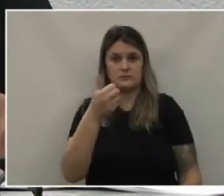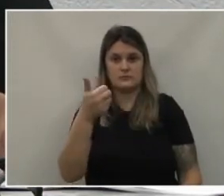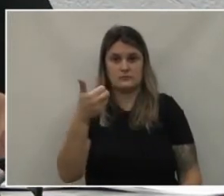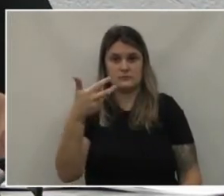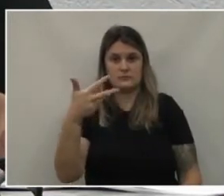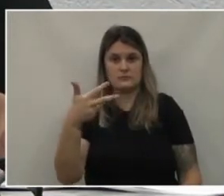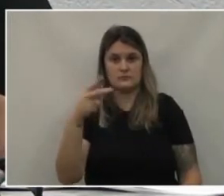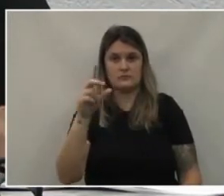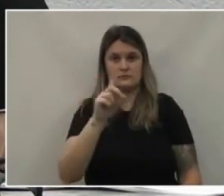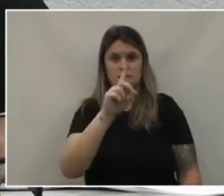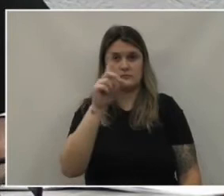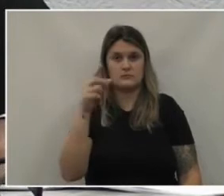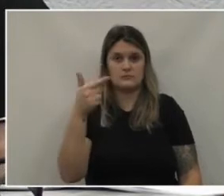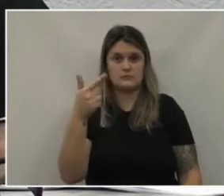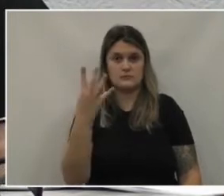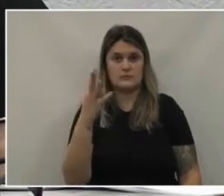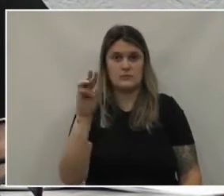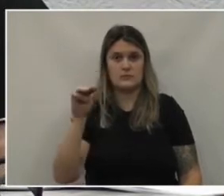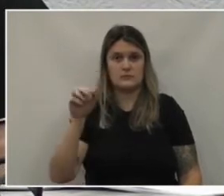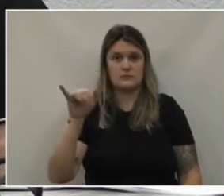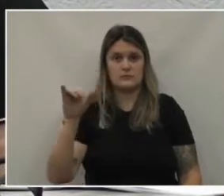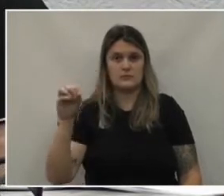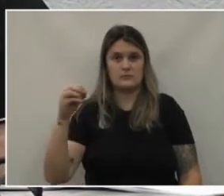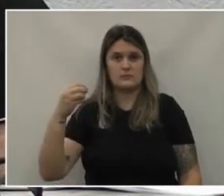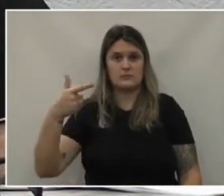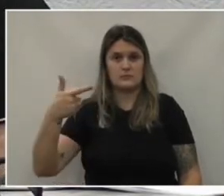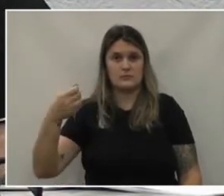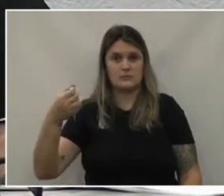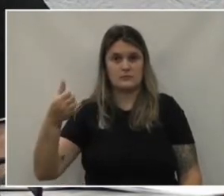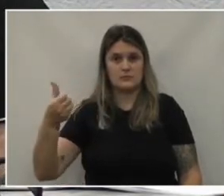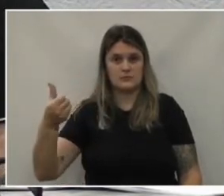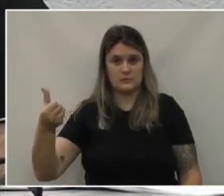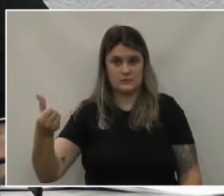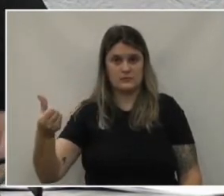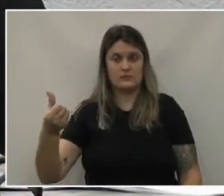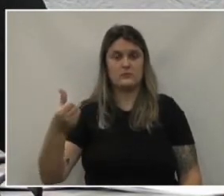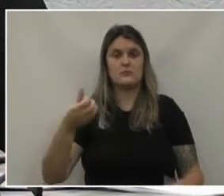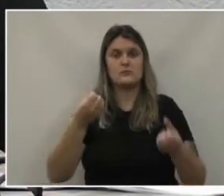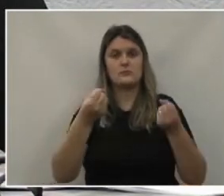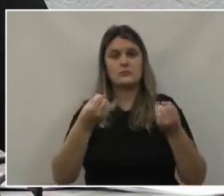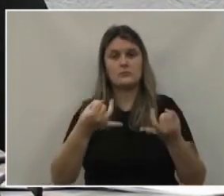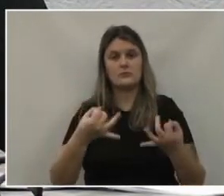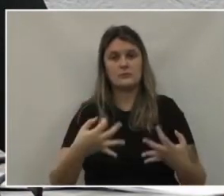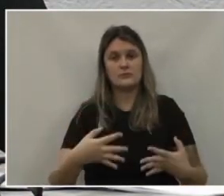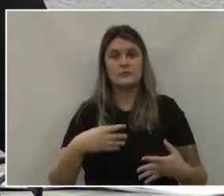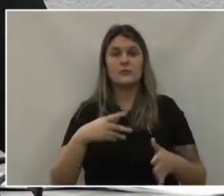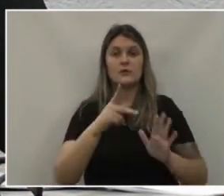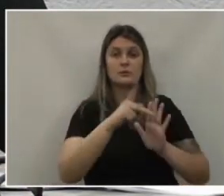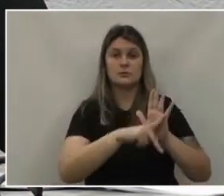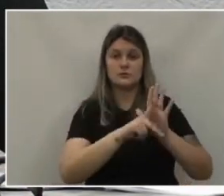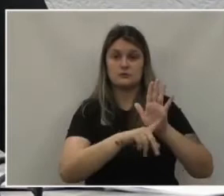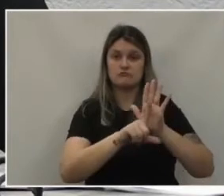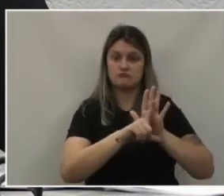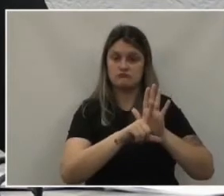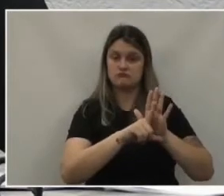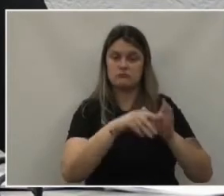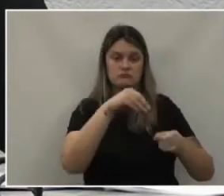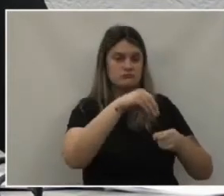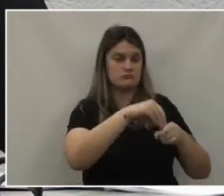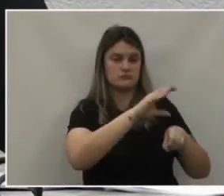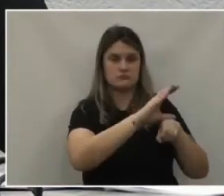4.613, de 24 de maio de 2016. Fundamentação. O projeto de lei é legal